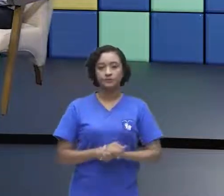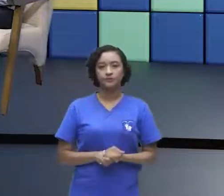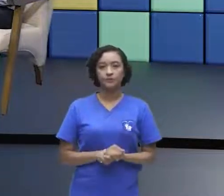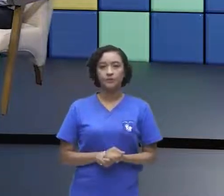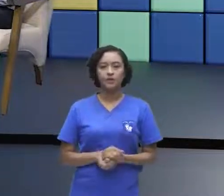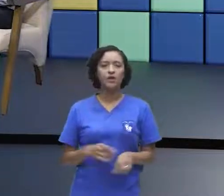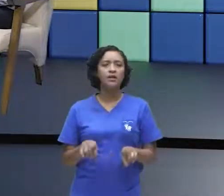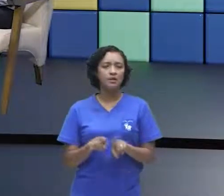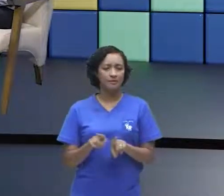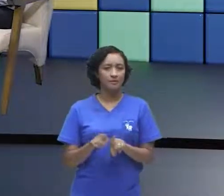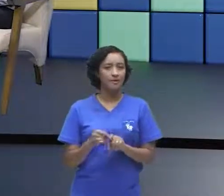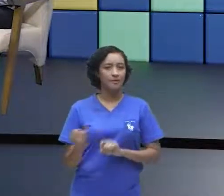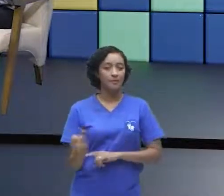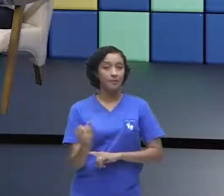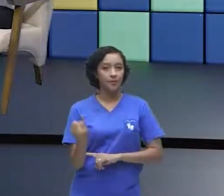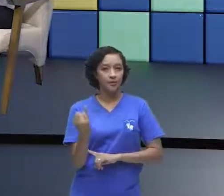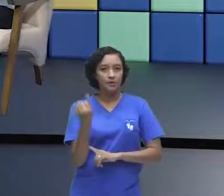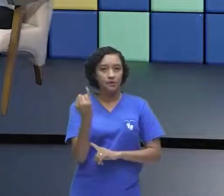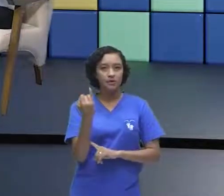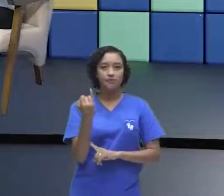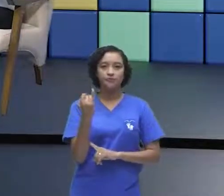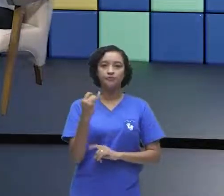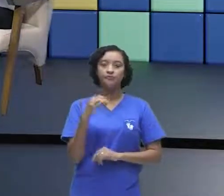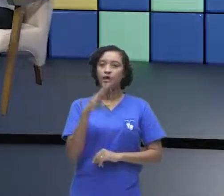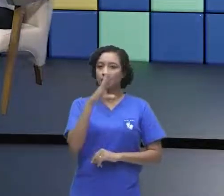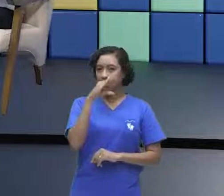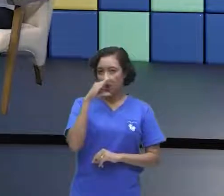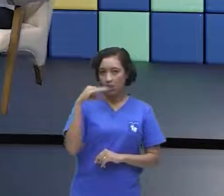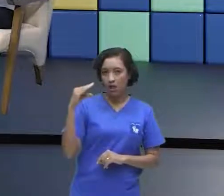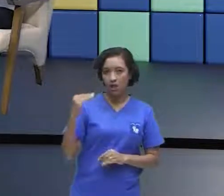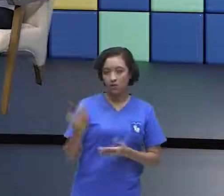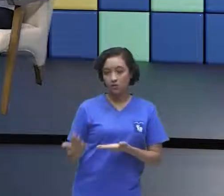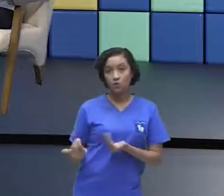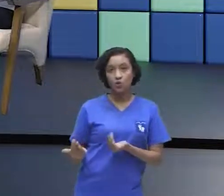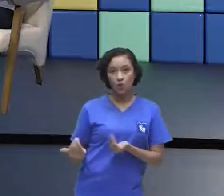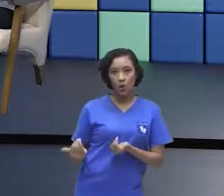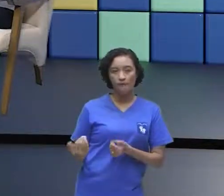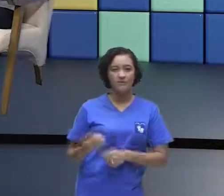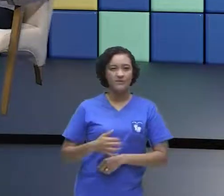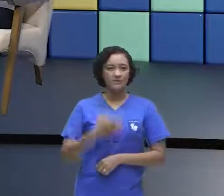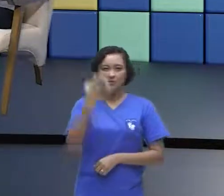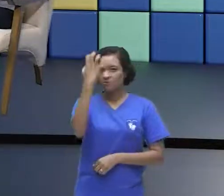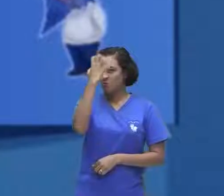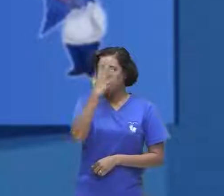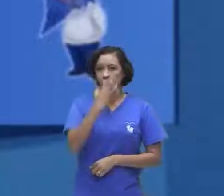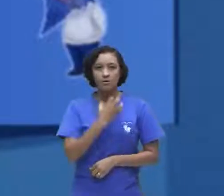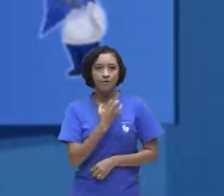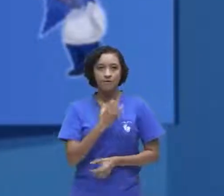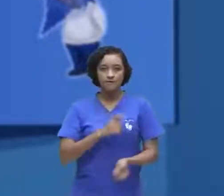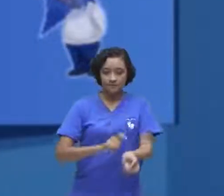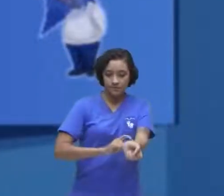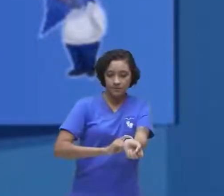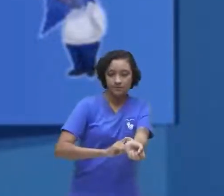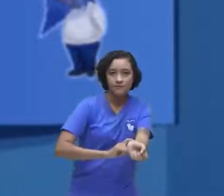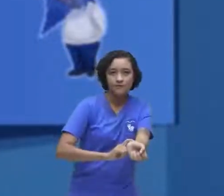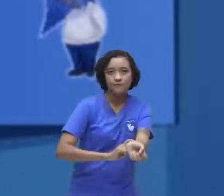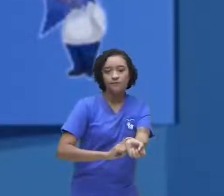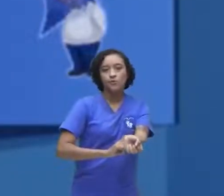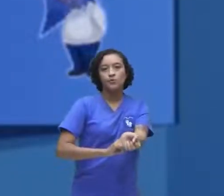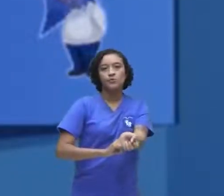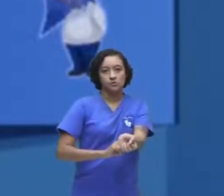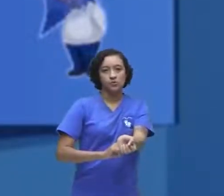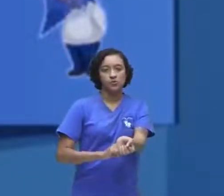que é importante é que assim, as crianças, os adolescentes, eles ficam irritados, ficam nervosos, né? Às vezes agem